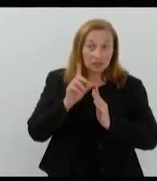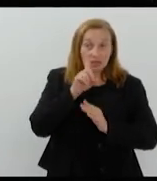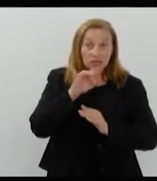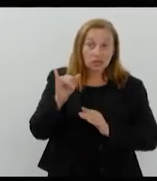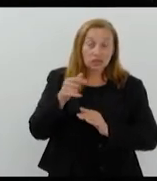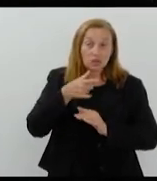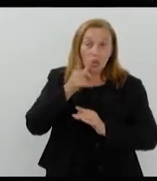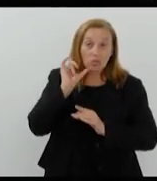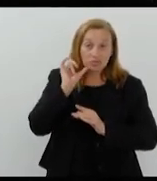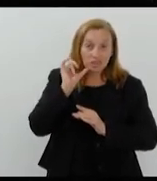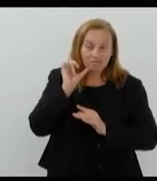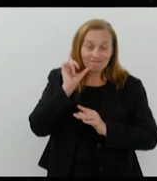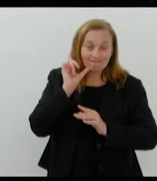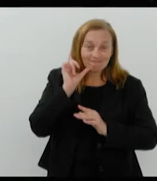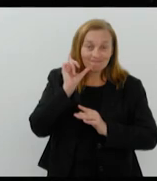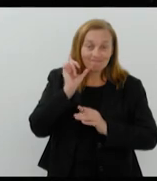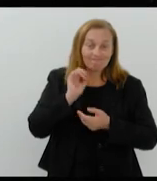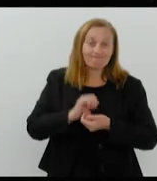de ontem.